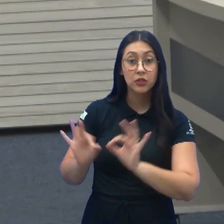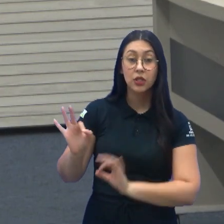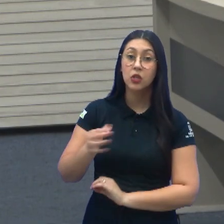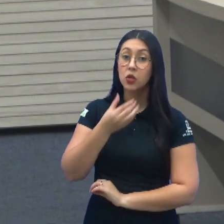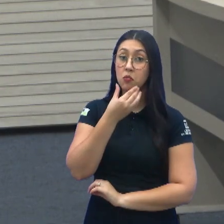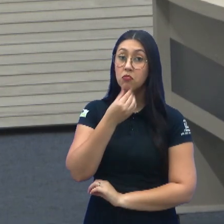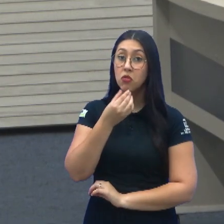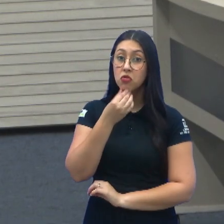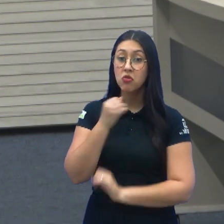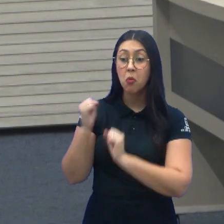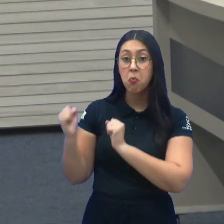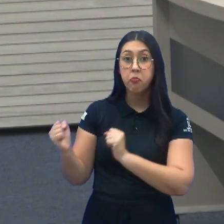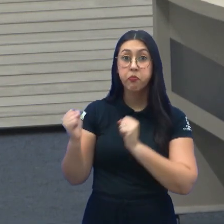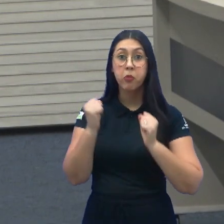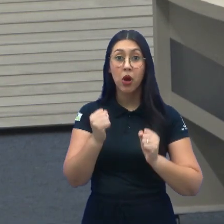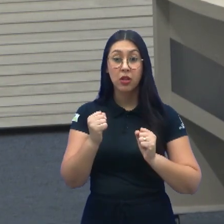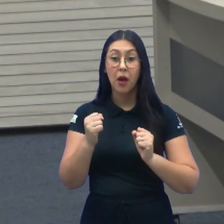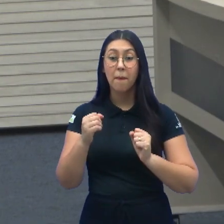ser excludente,